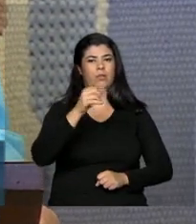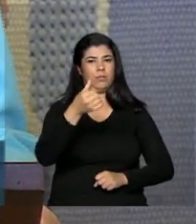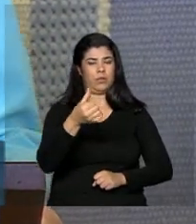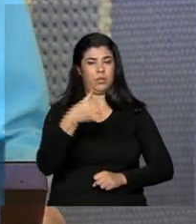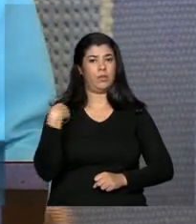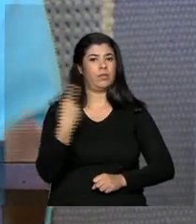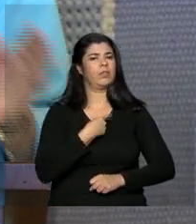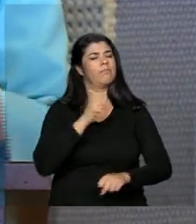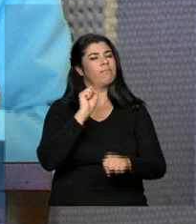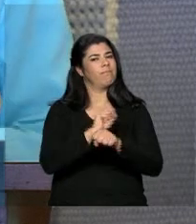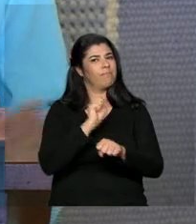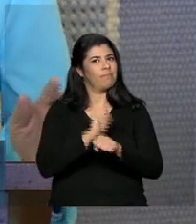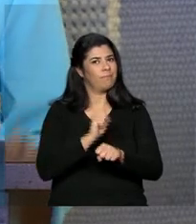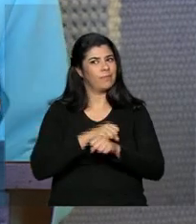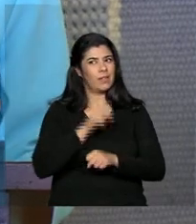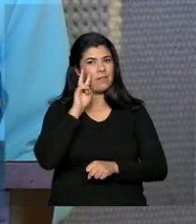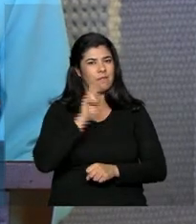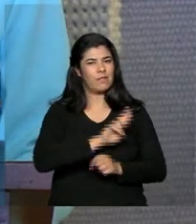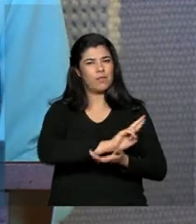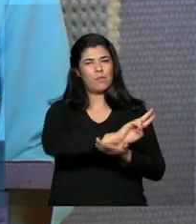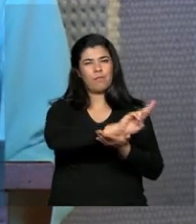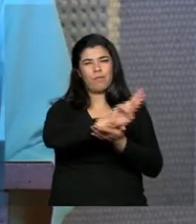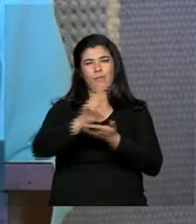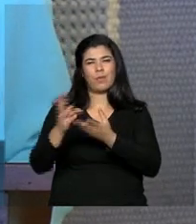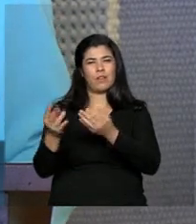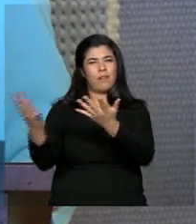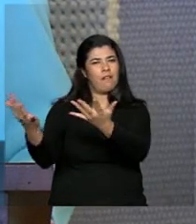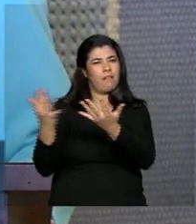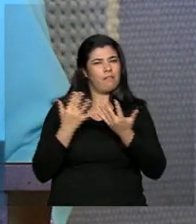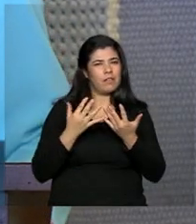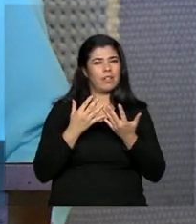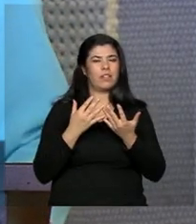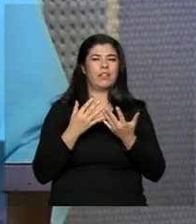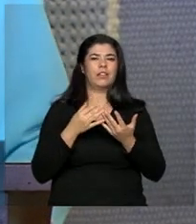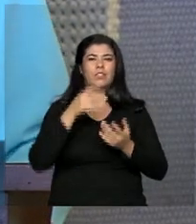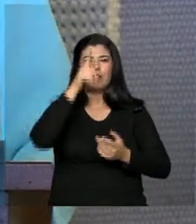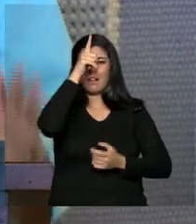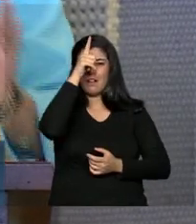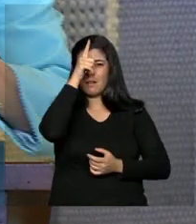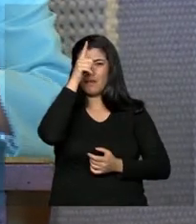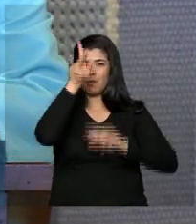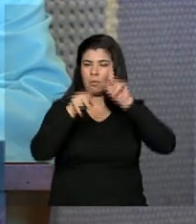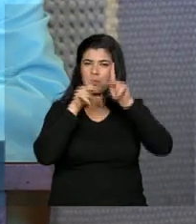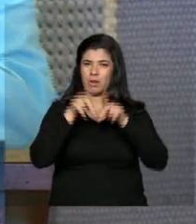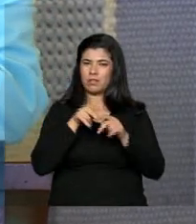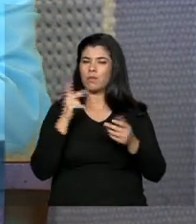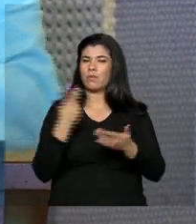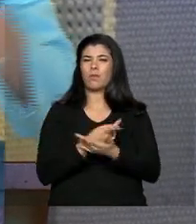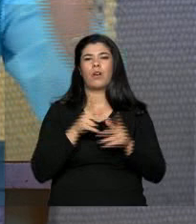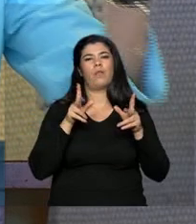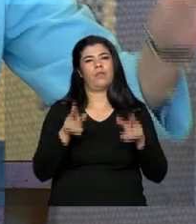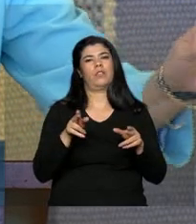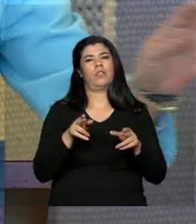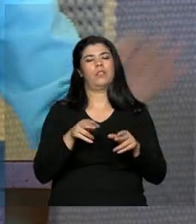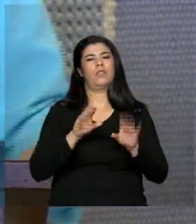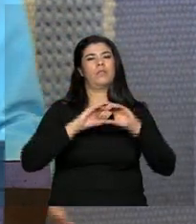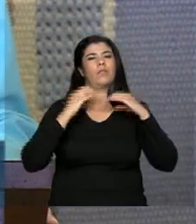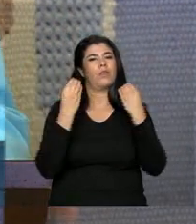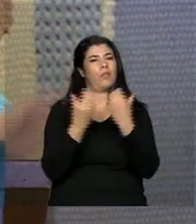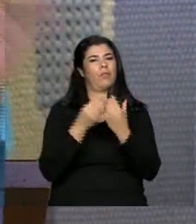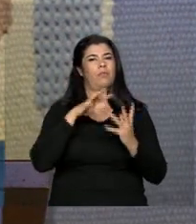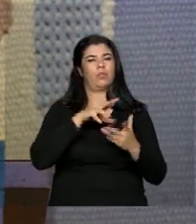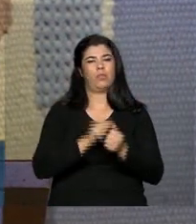nós esperamos ver milhares de alemães, como durante a Copa do Mundo, e não fazemos nenhum